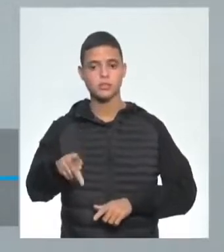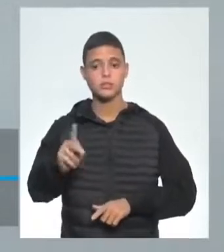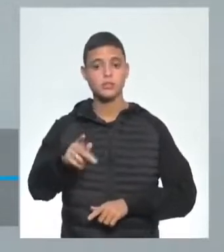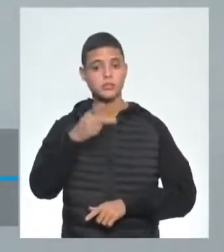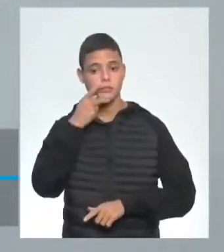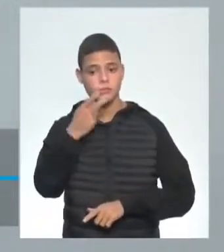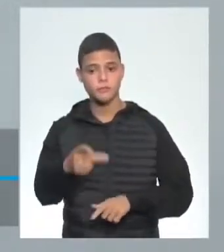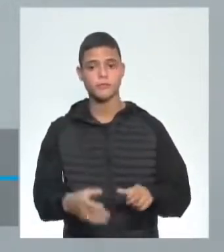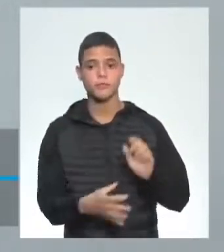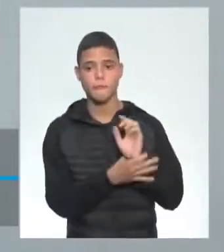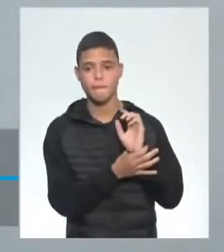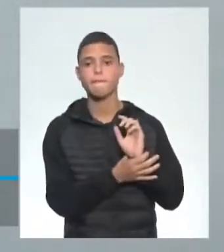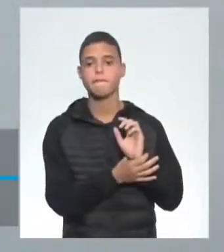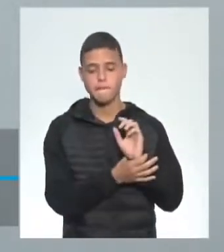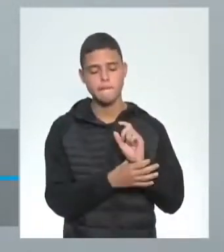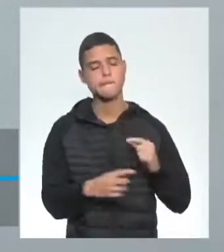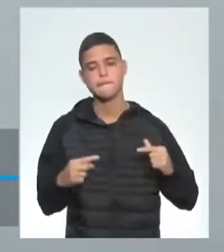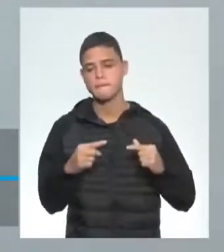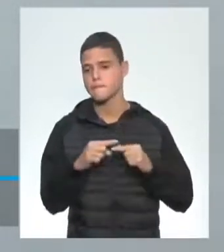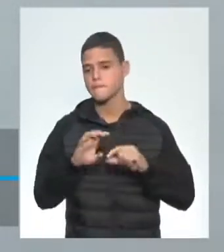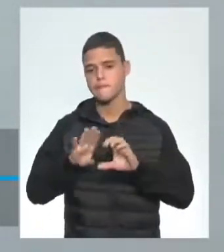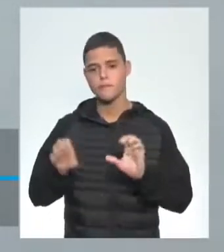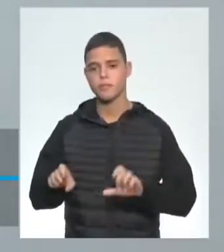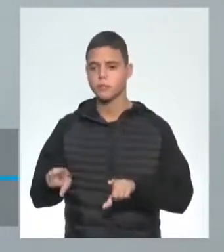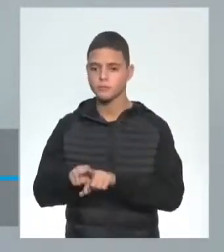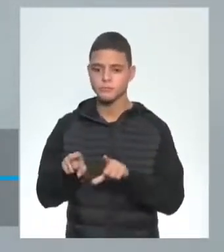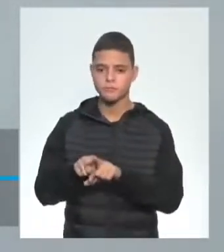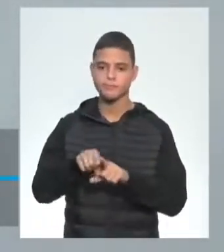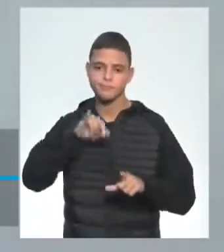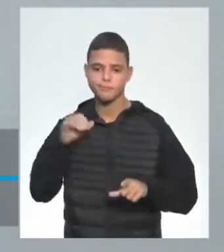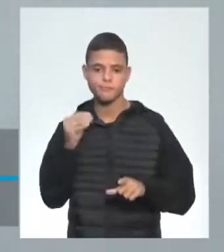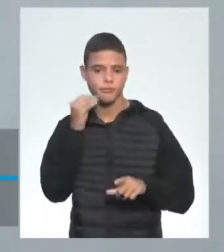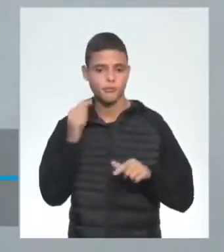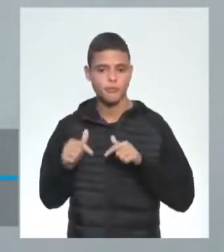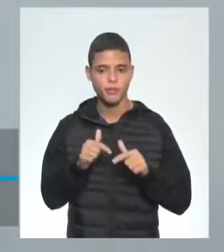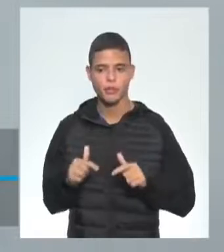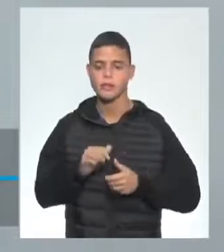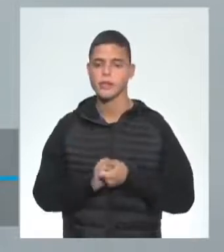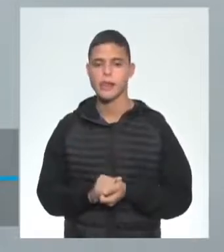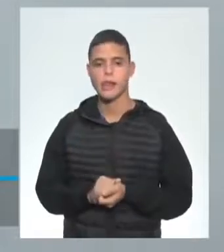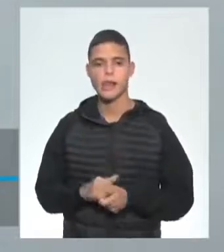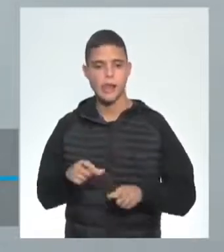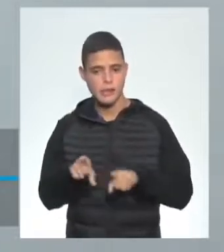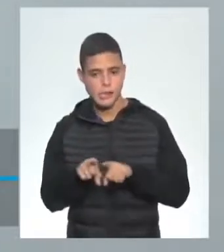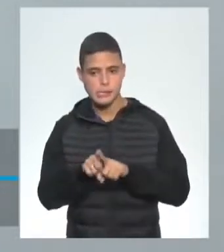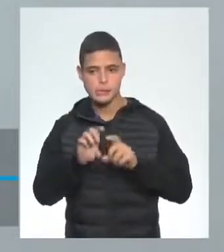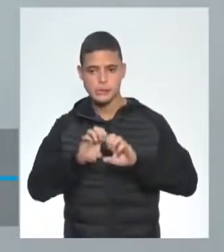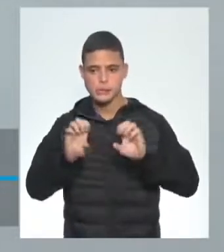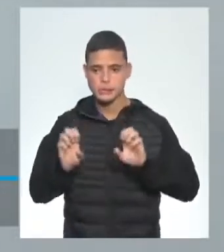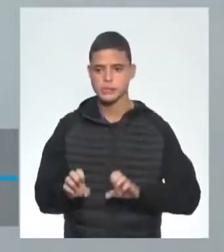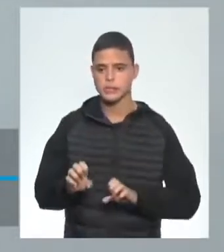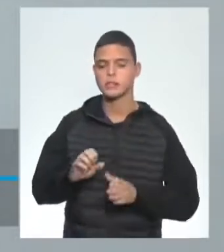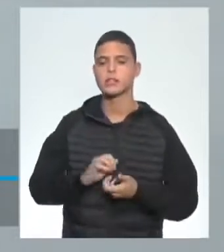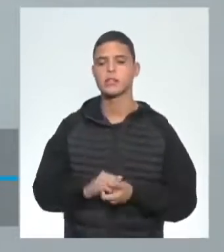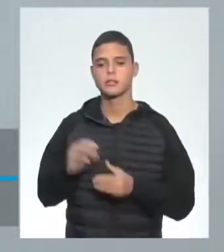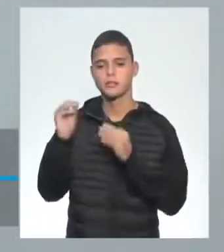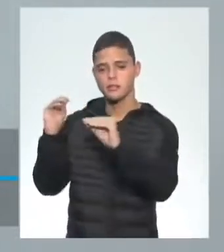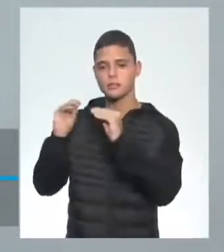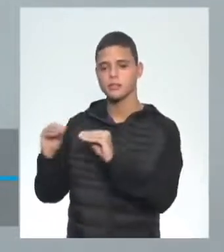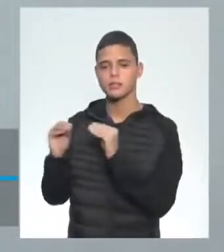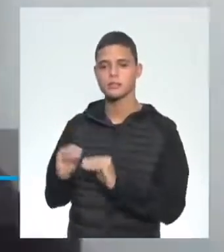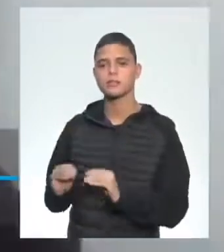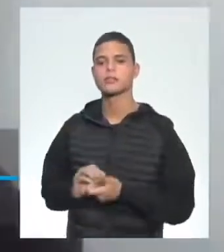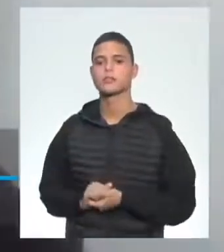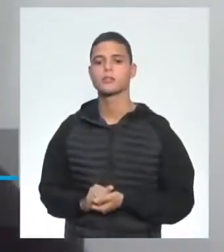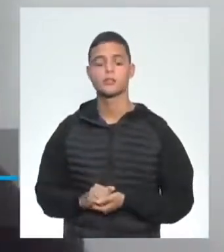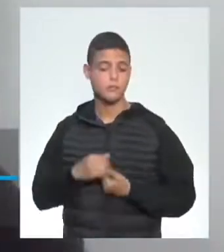segurança. Tudo a ver com infraestrutura, né? Oportunidades de trabalho. E infraestrutura, a Yasmin também colocou.